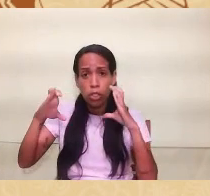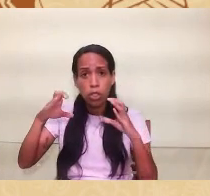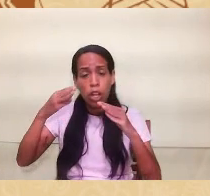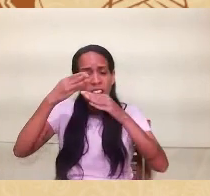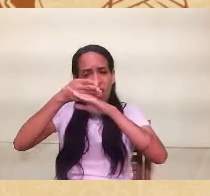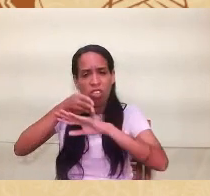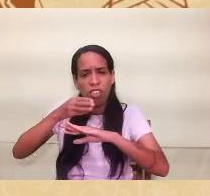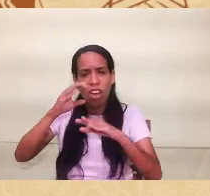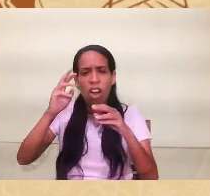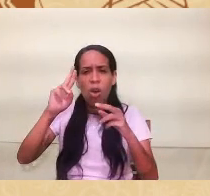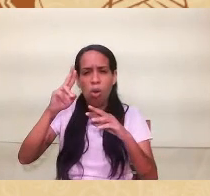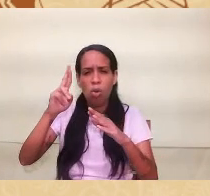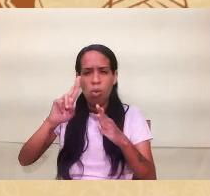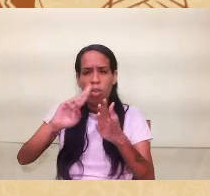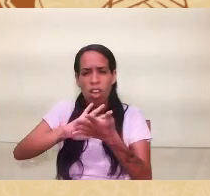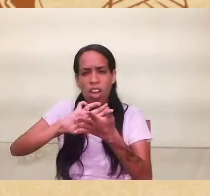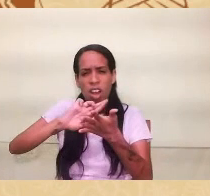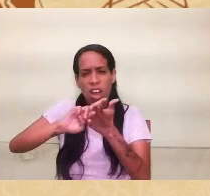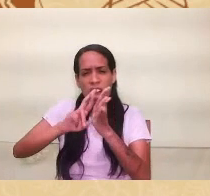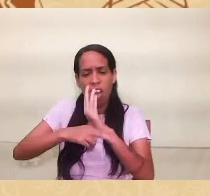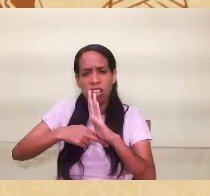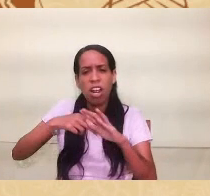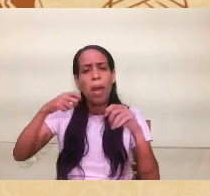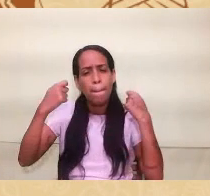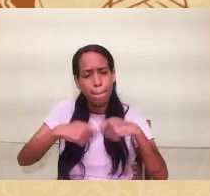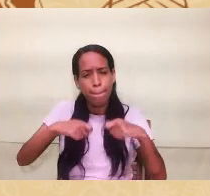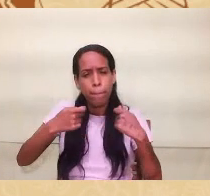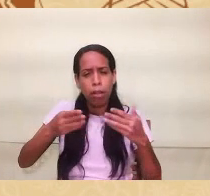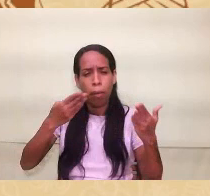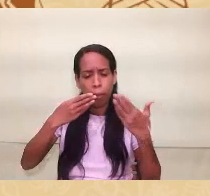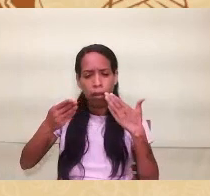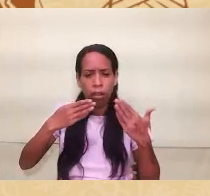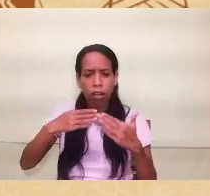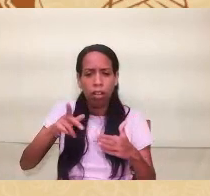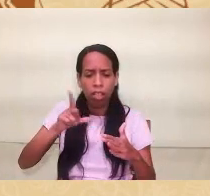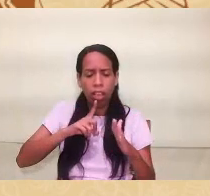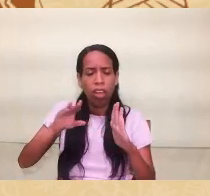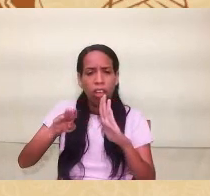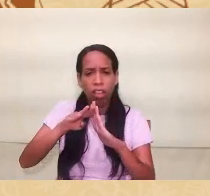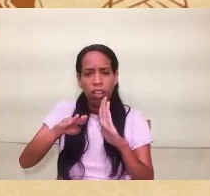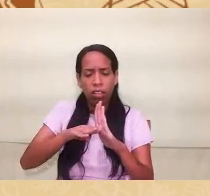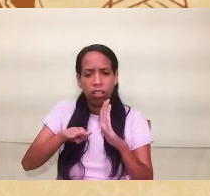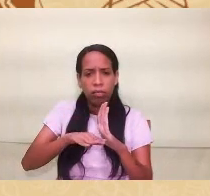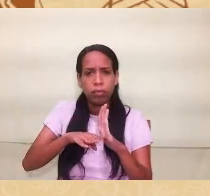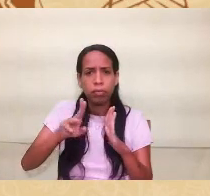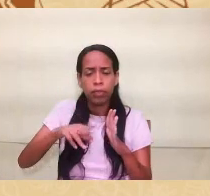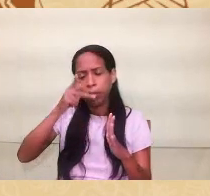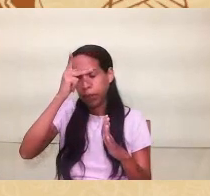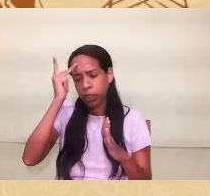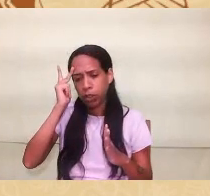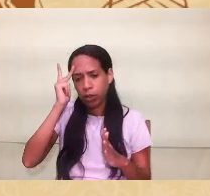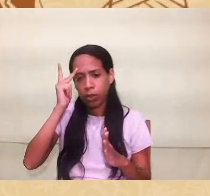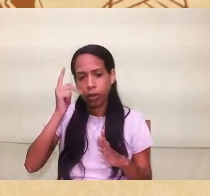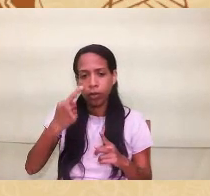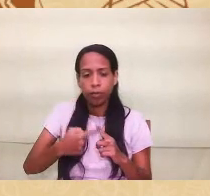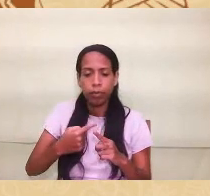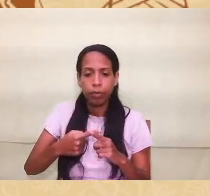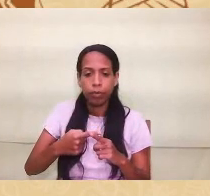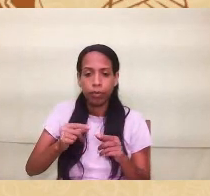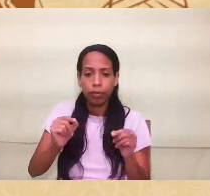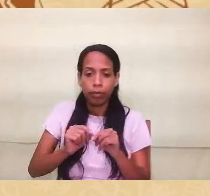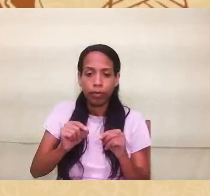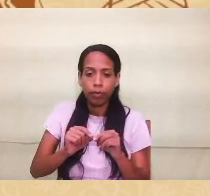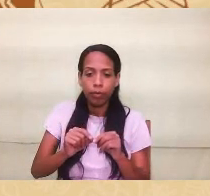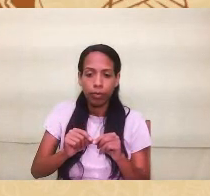ao racismo, seminário mais do que necessário. A categoria, as pessoas, os que formam